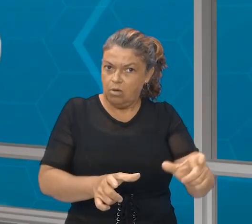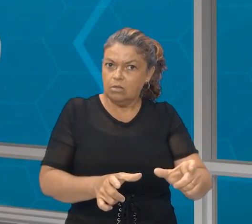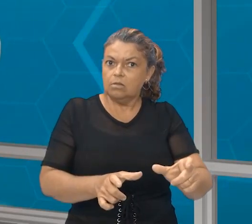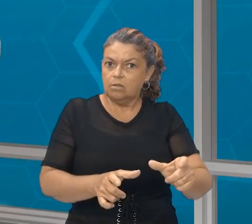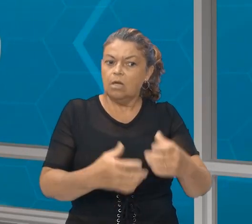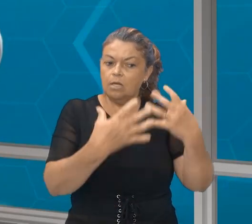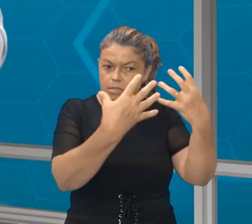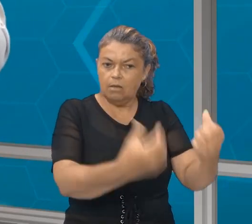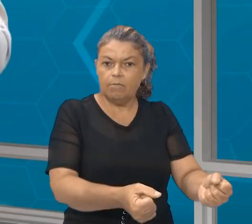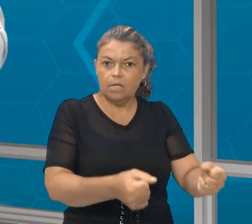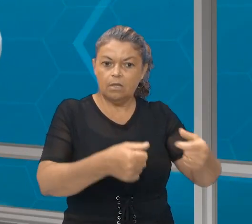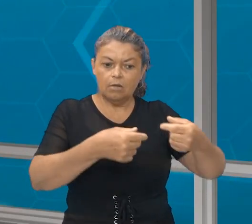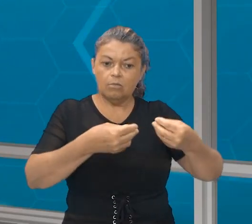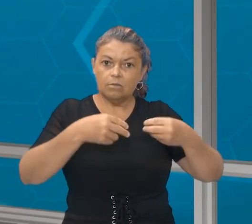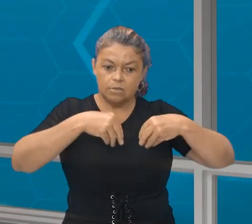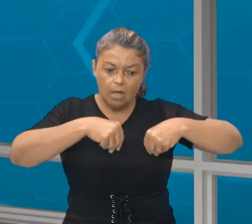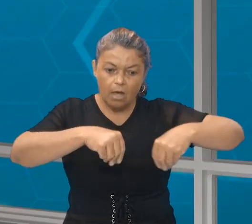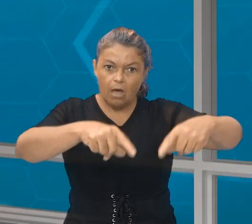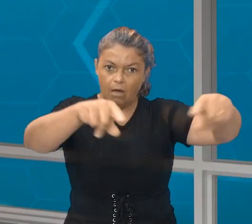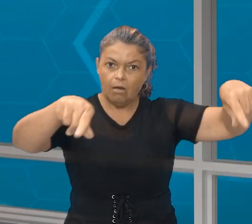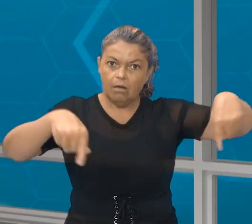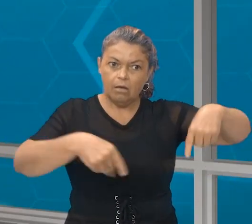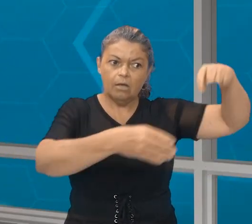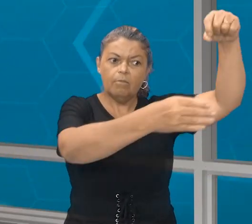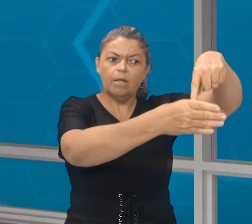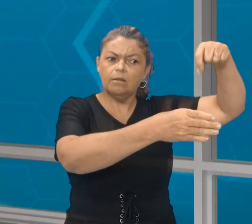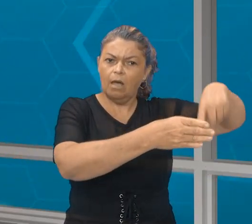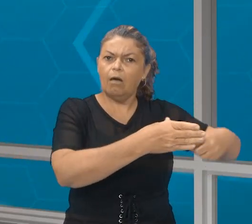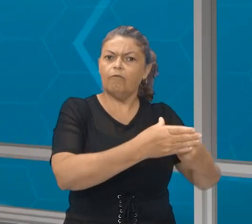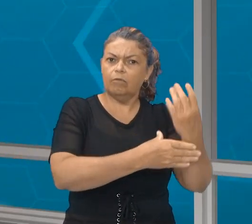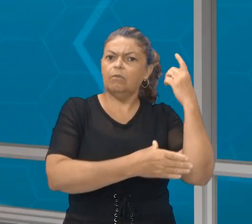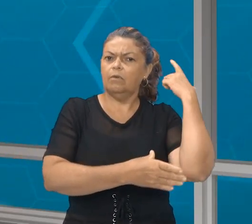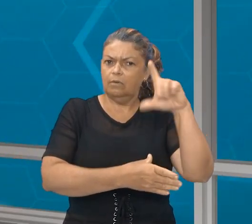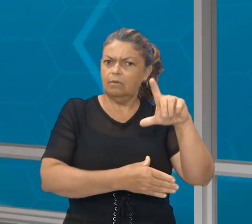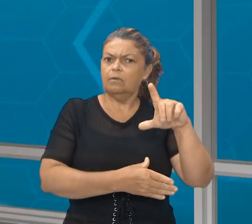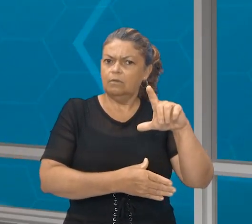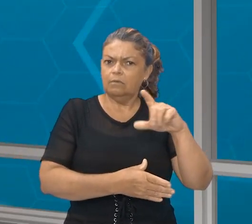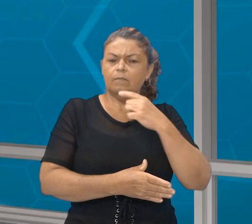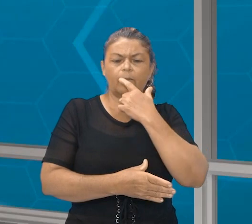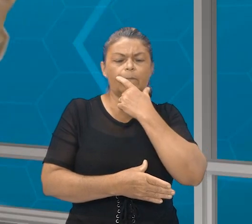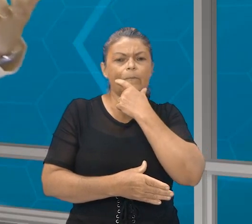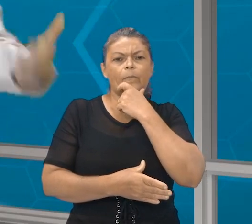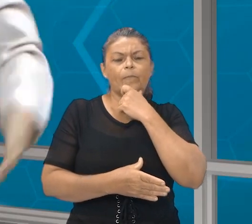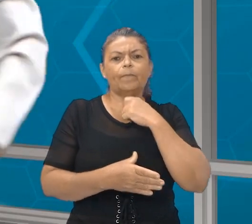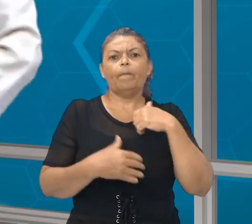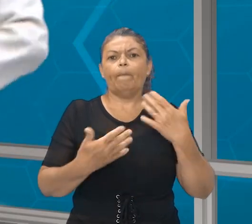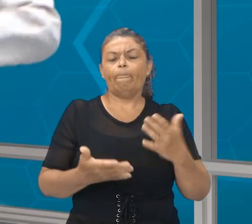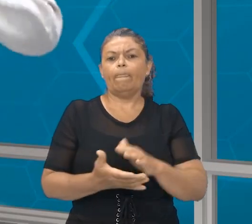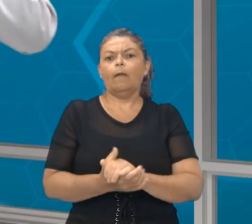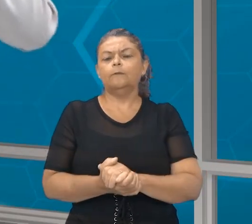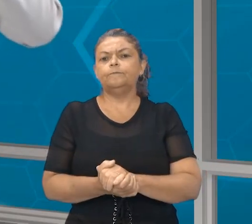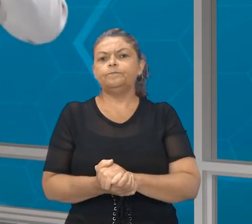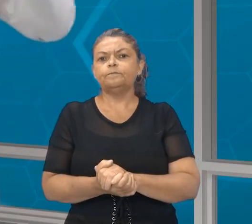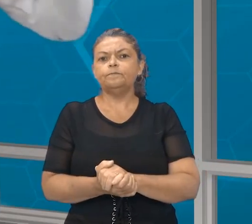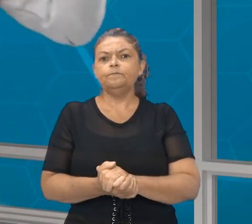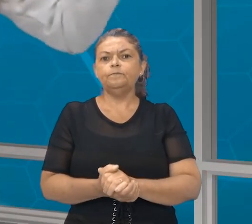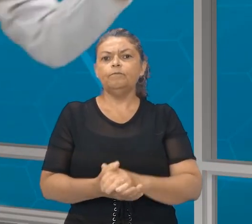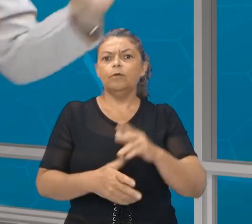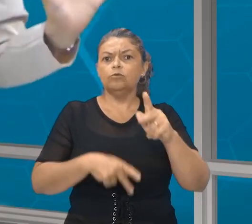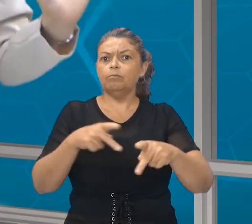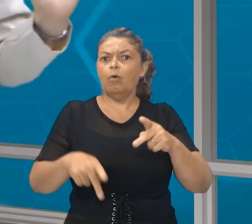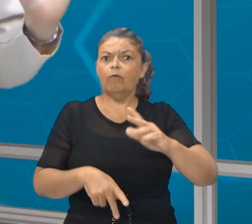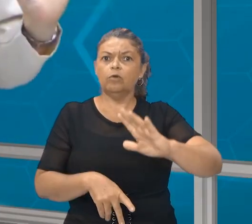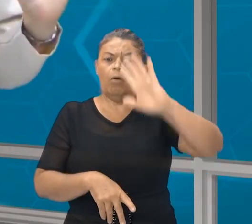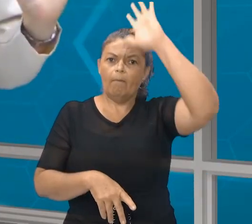restabelecer economicamente, eles vão deixar de lado ali a conquista romana. Outra coisa, os romanos já tinham